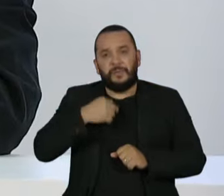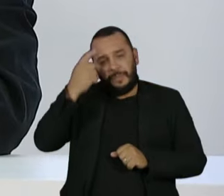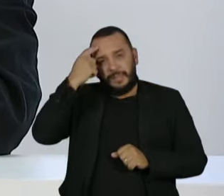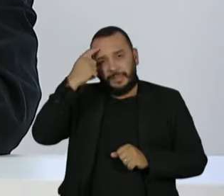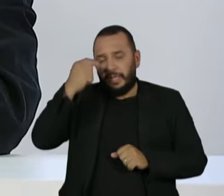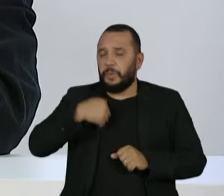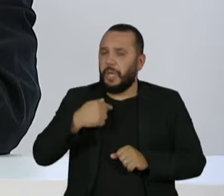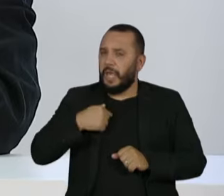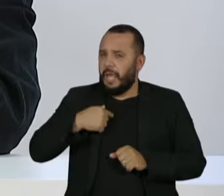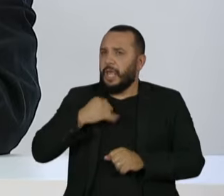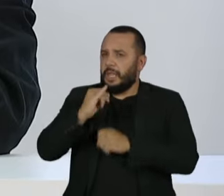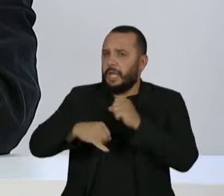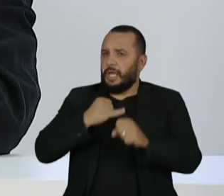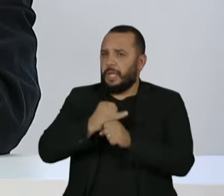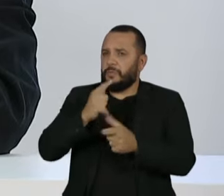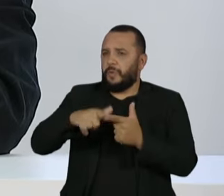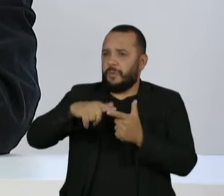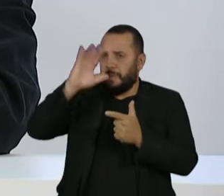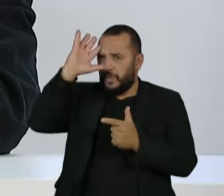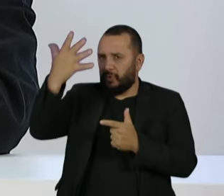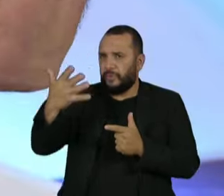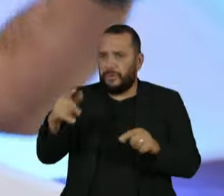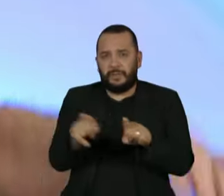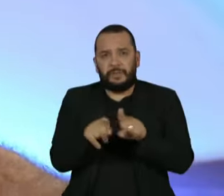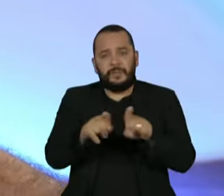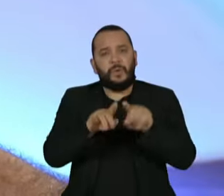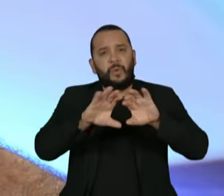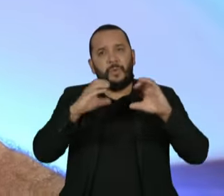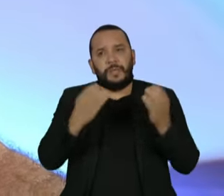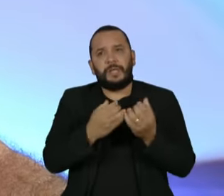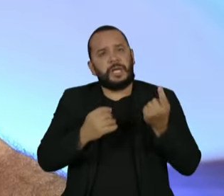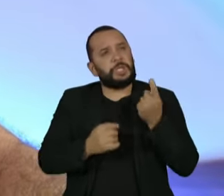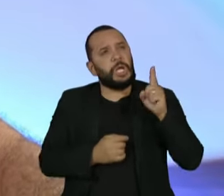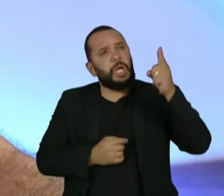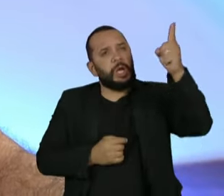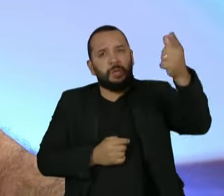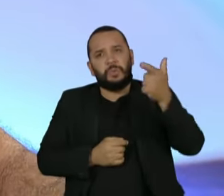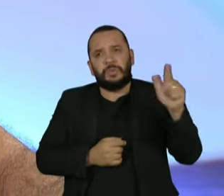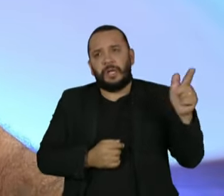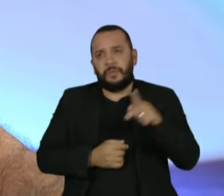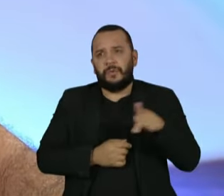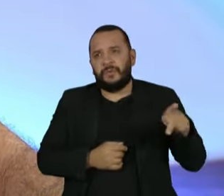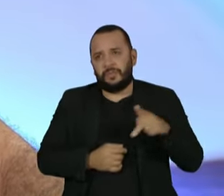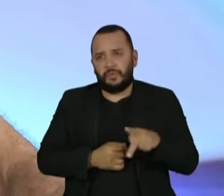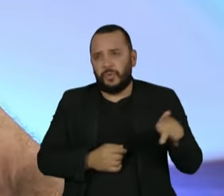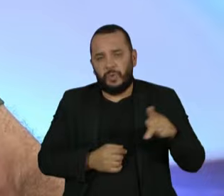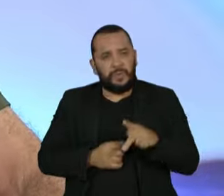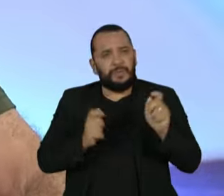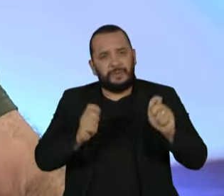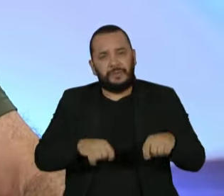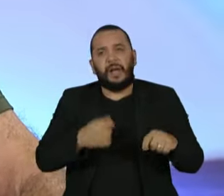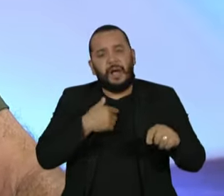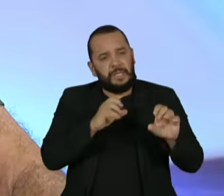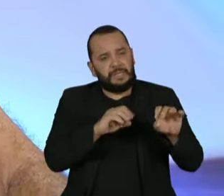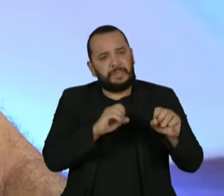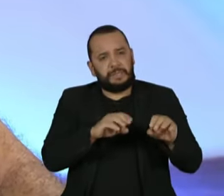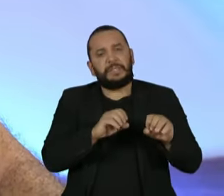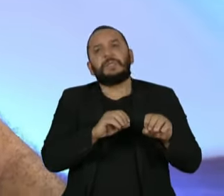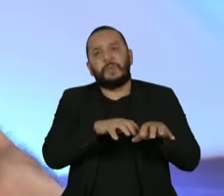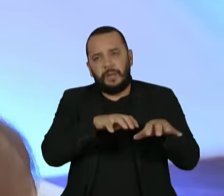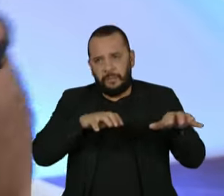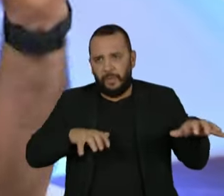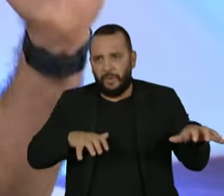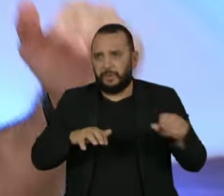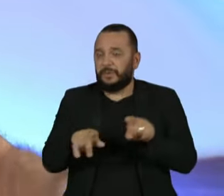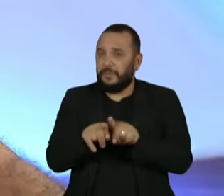problemas tá vamos resolver o problema por exemplo das comunidades remotas que não tem Professor nós vamos resolver o problema das comunidades remotas que não tem acesso